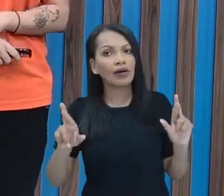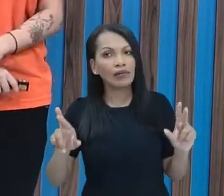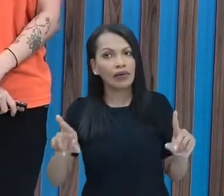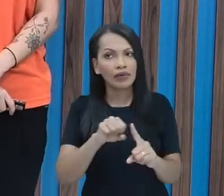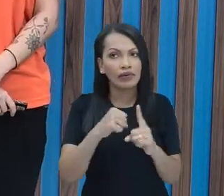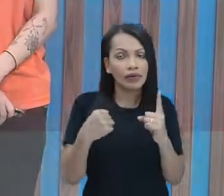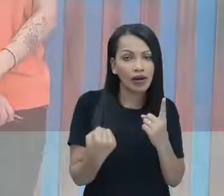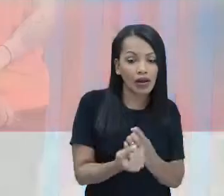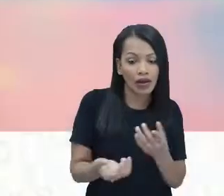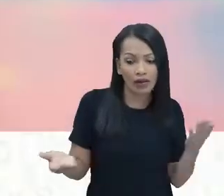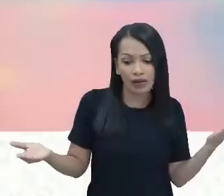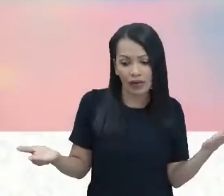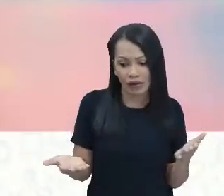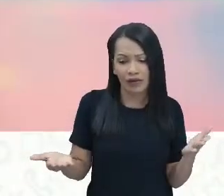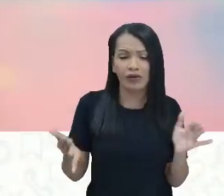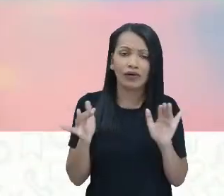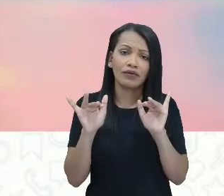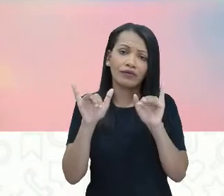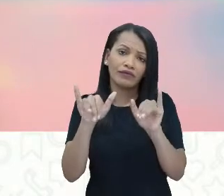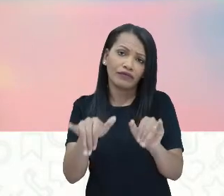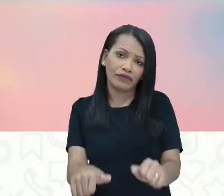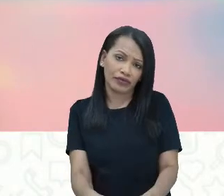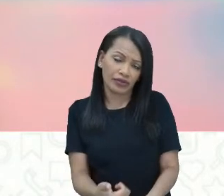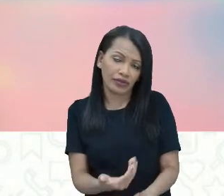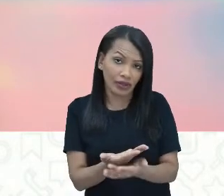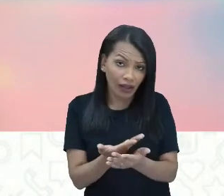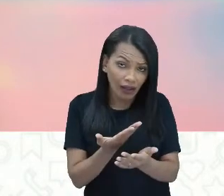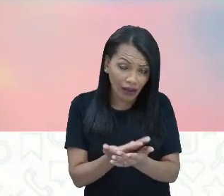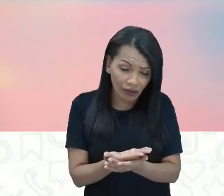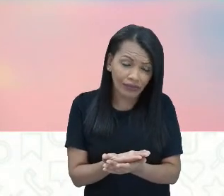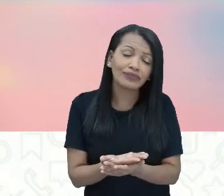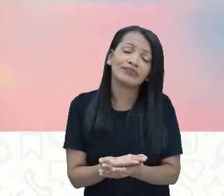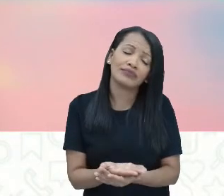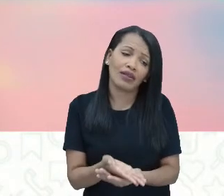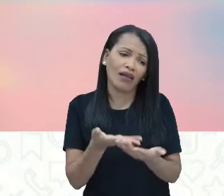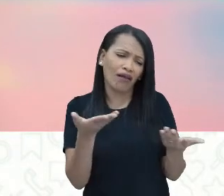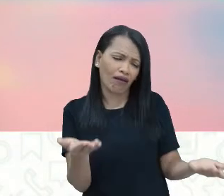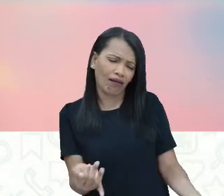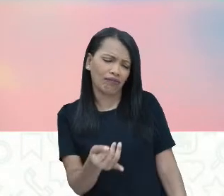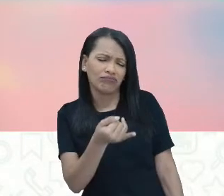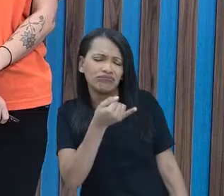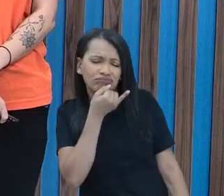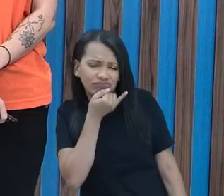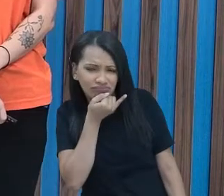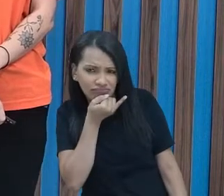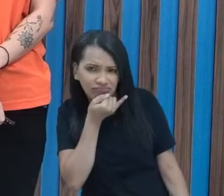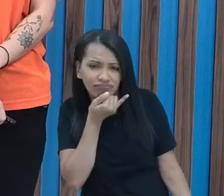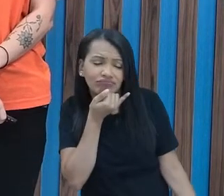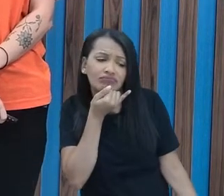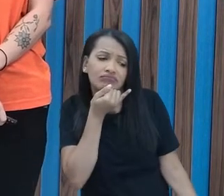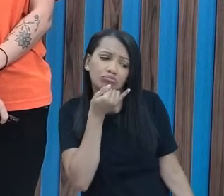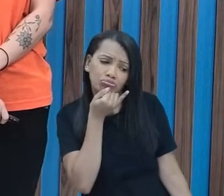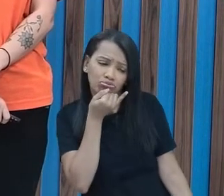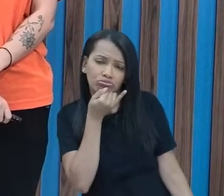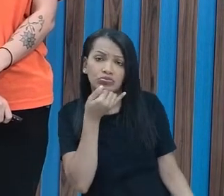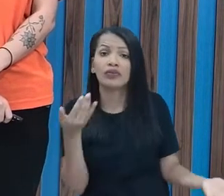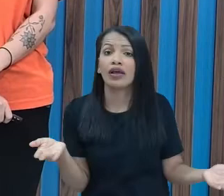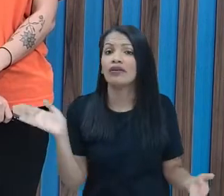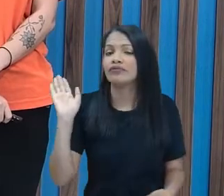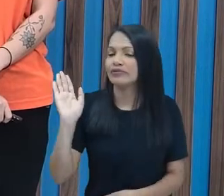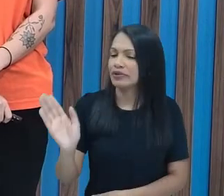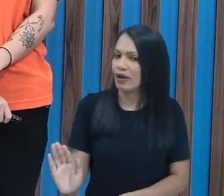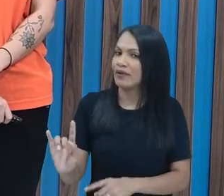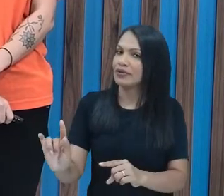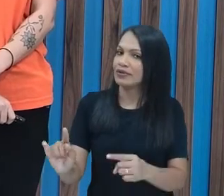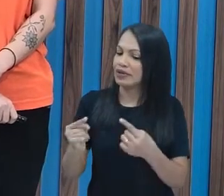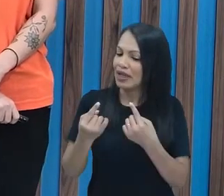a gente já está chegando para o nosso final da aula, professor Gilson, que eu já vou deixar aqui o desafio